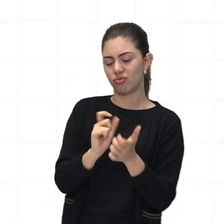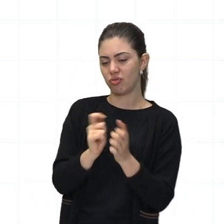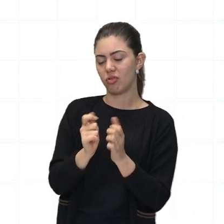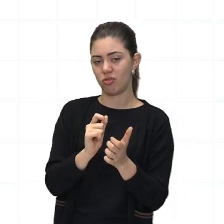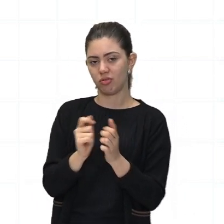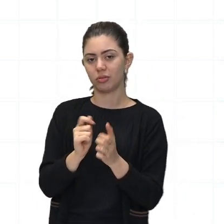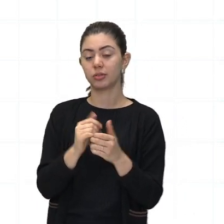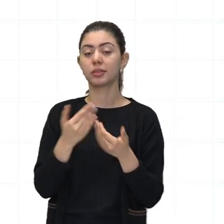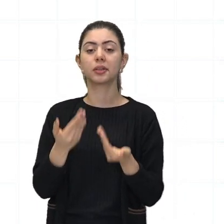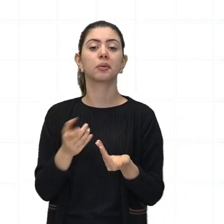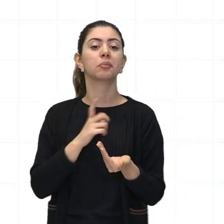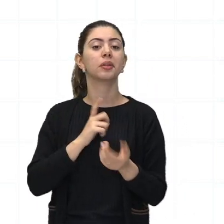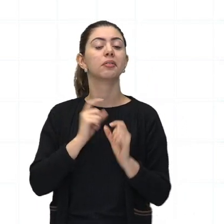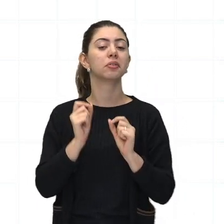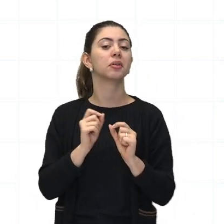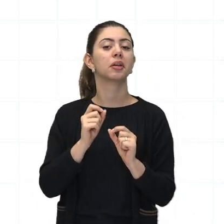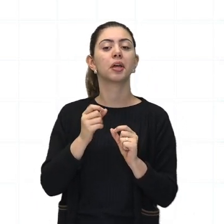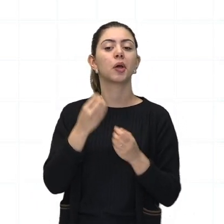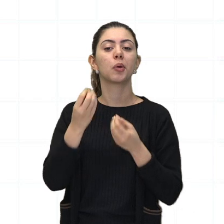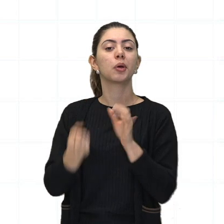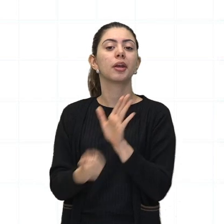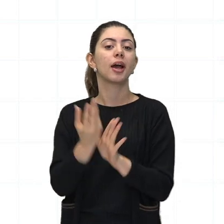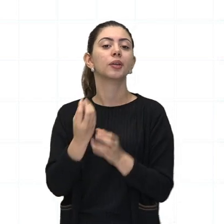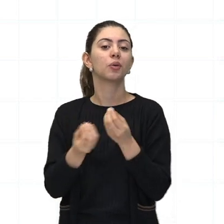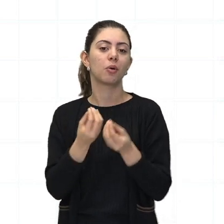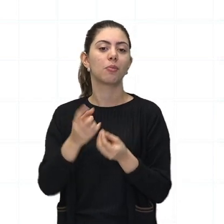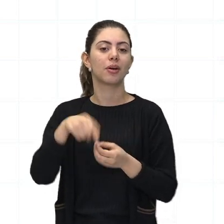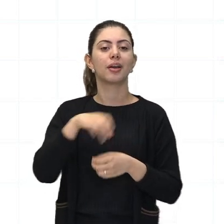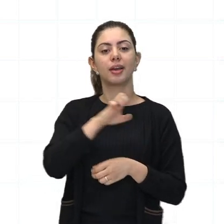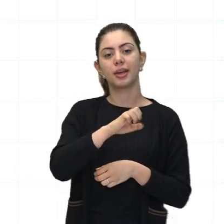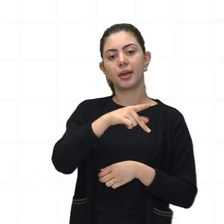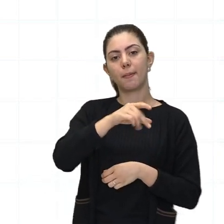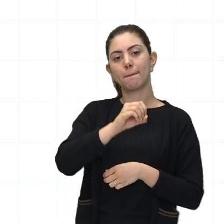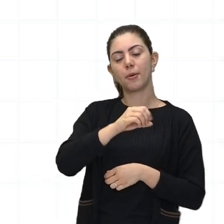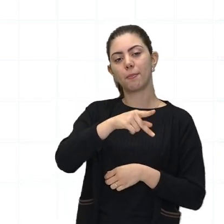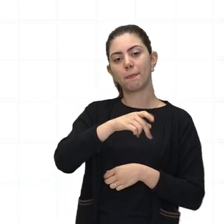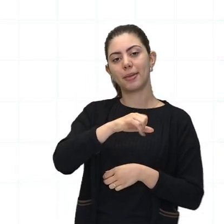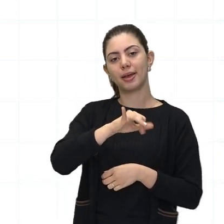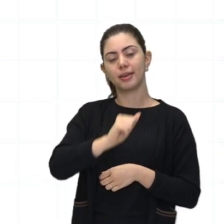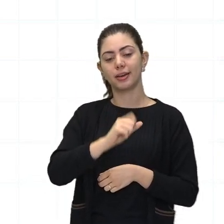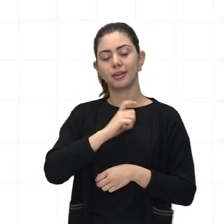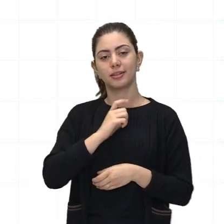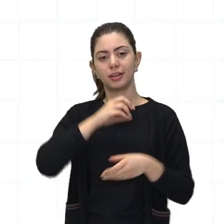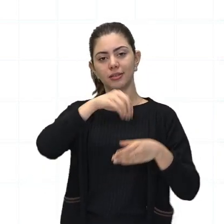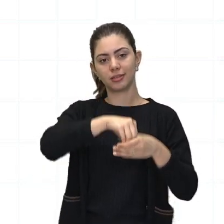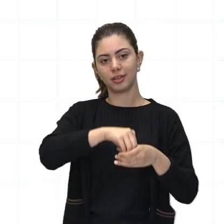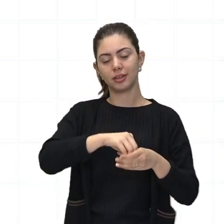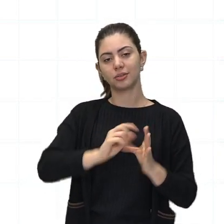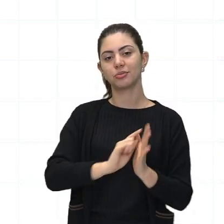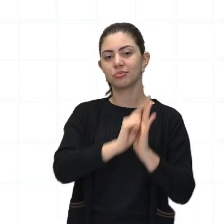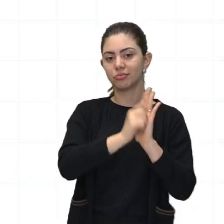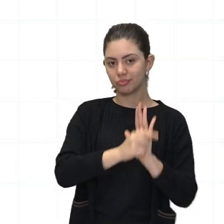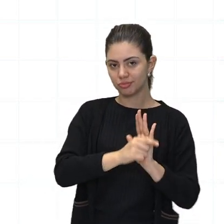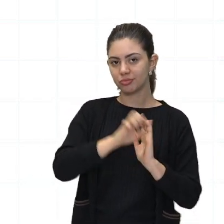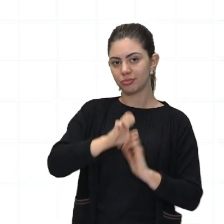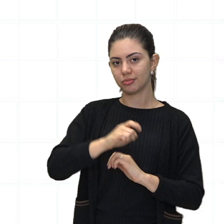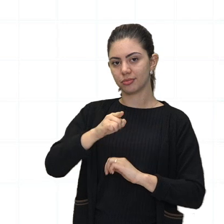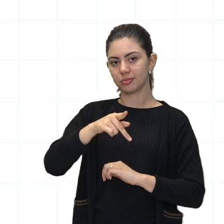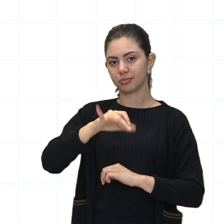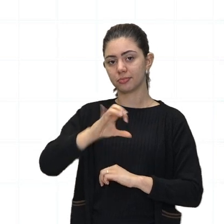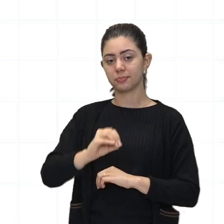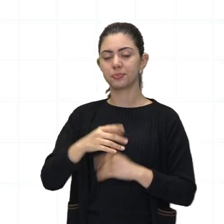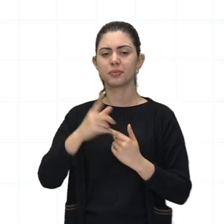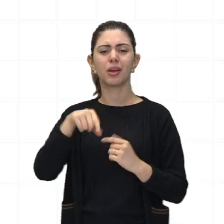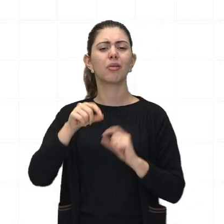foram retirados de epopeias que estão dentro do gênero épico. O gênero épico são essas narrativas sobre fatos